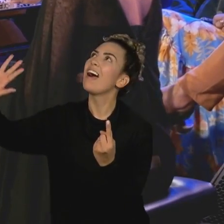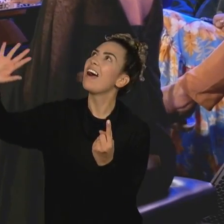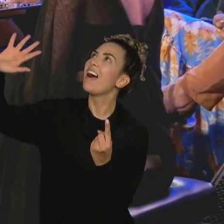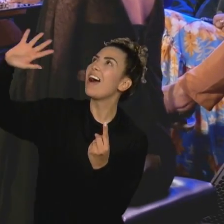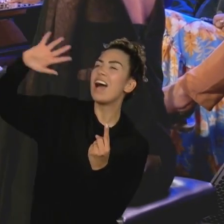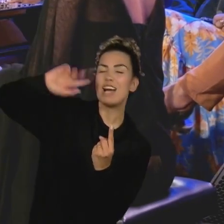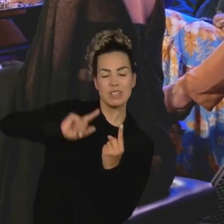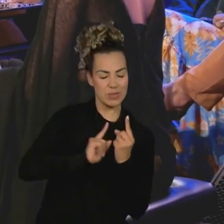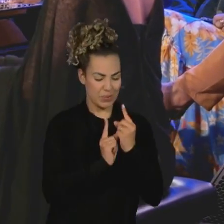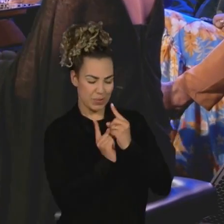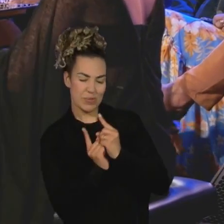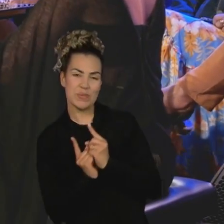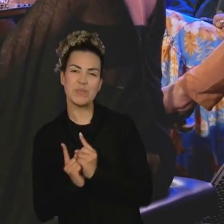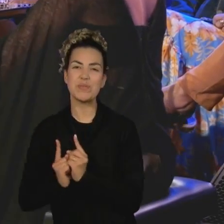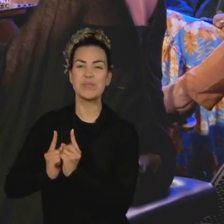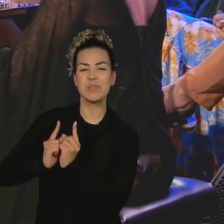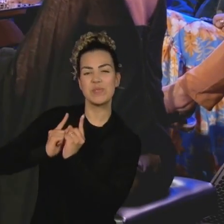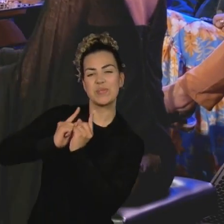living for